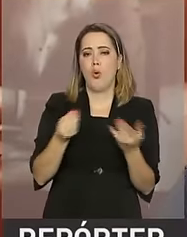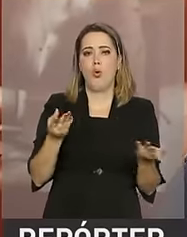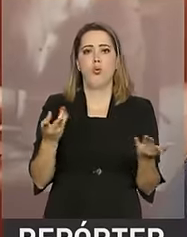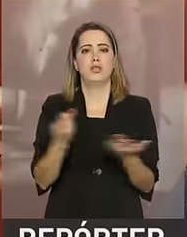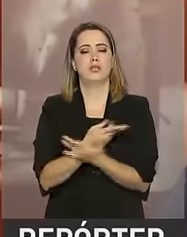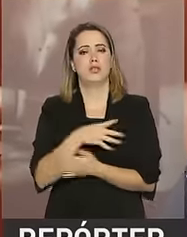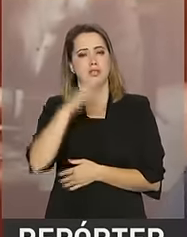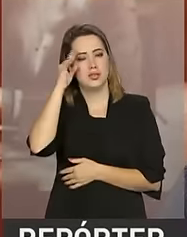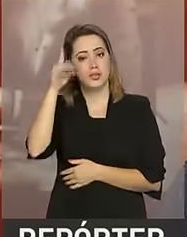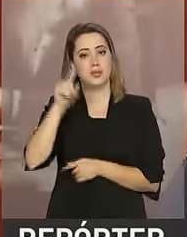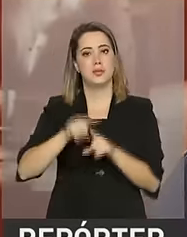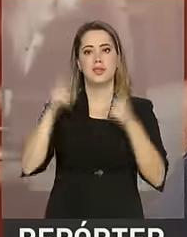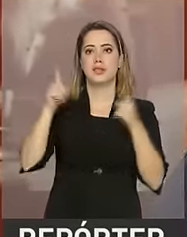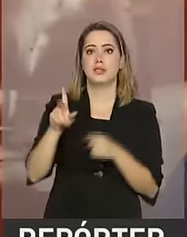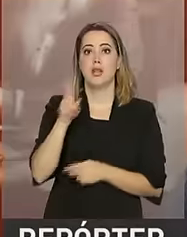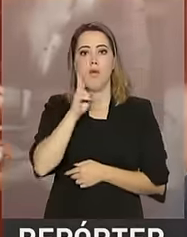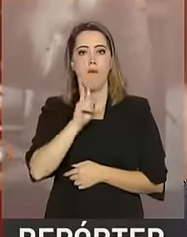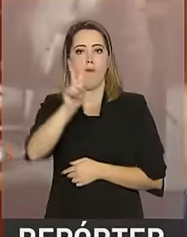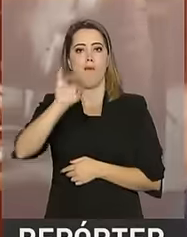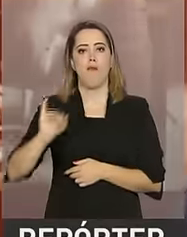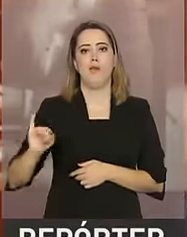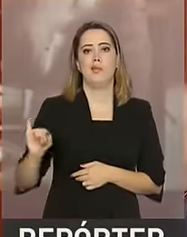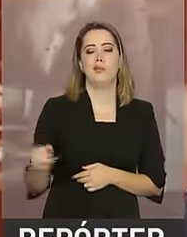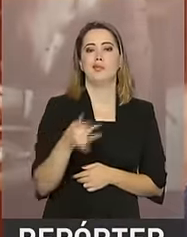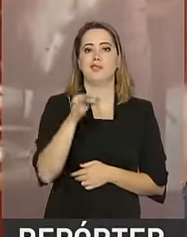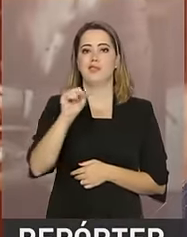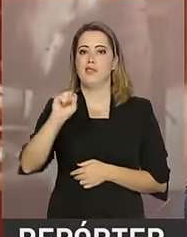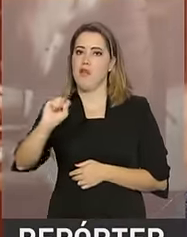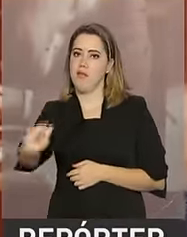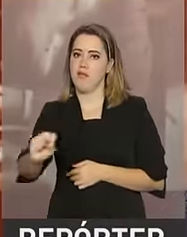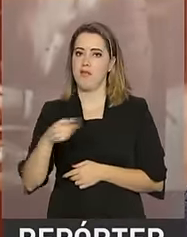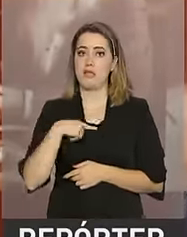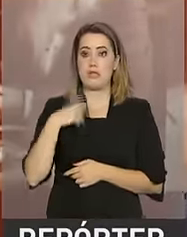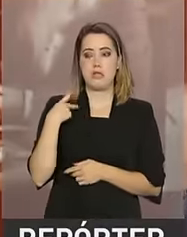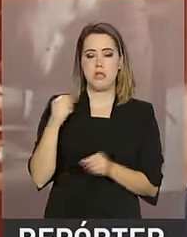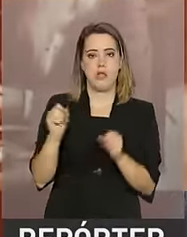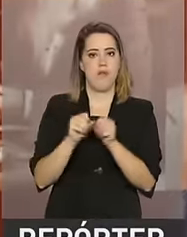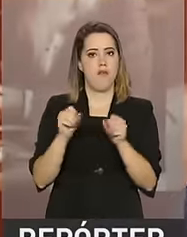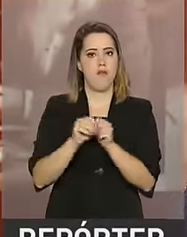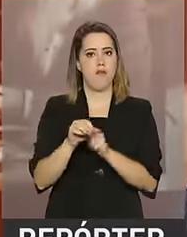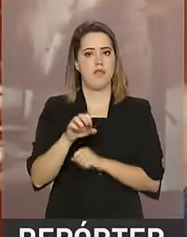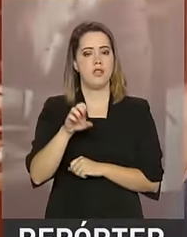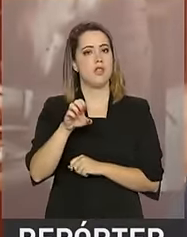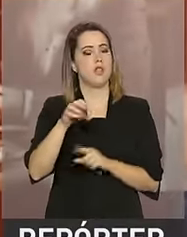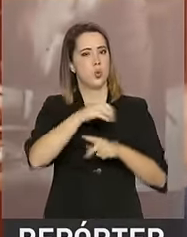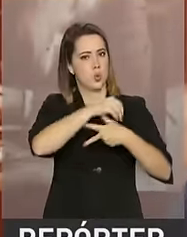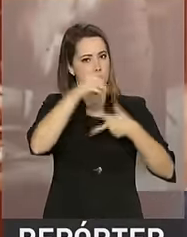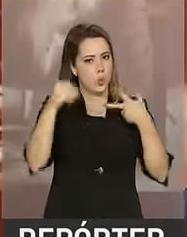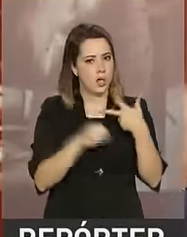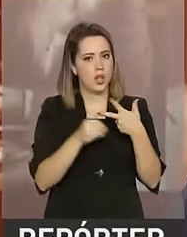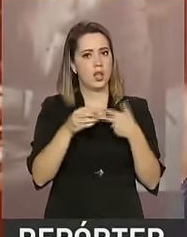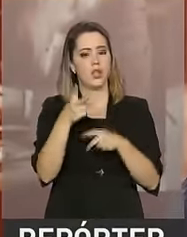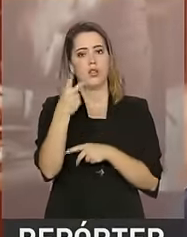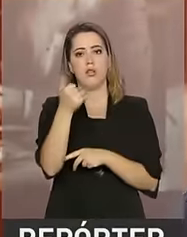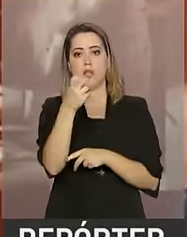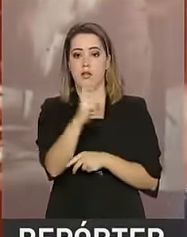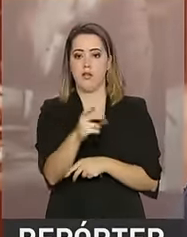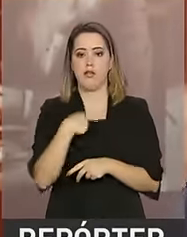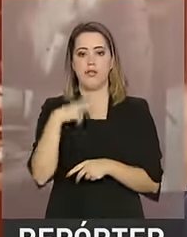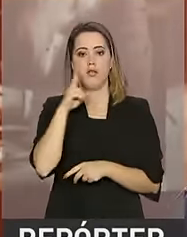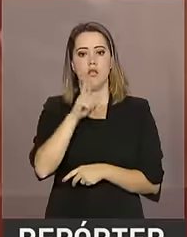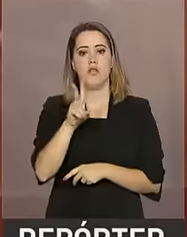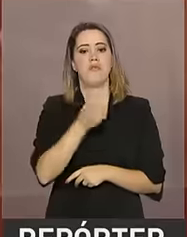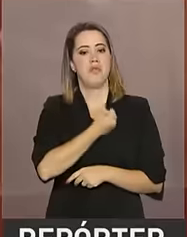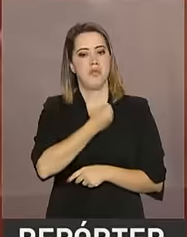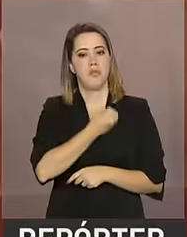essa oportunidade do fi e aí eu fiz o Enem de 2015 tirei uma nota boa e falei assim não agora tá na minha vez é minha